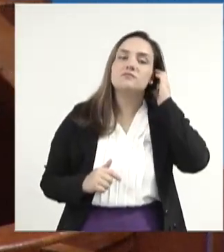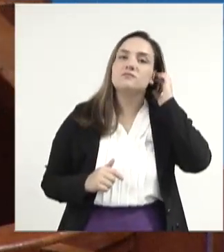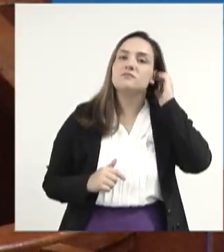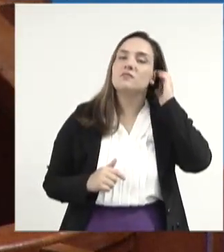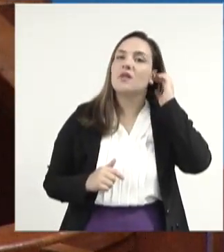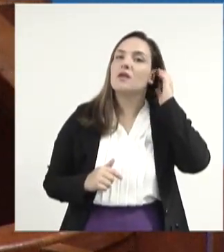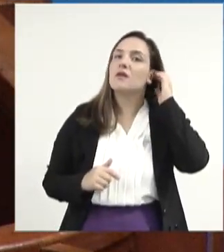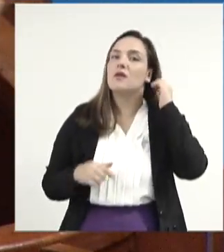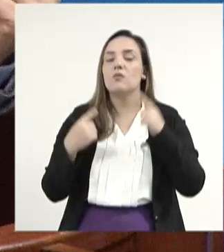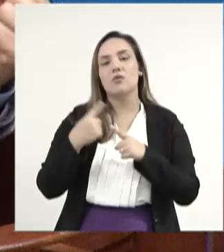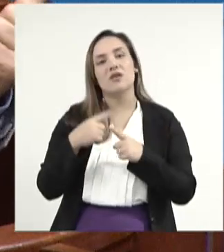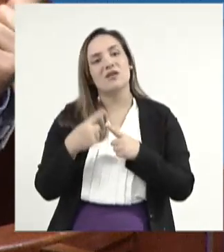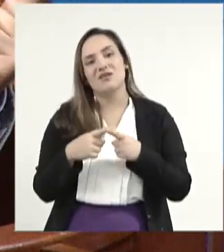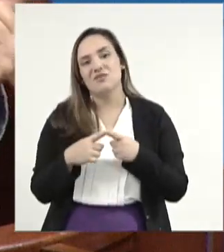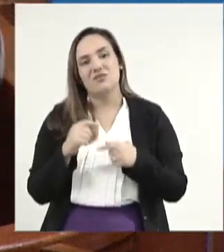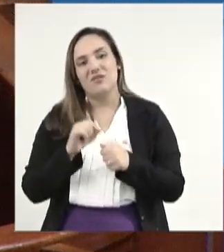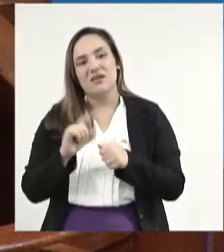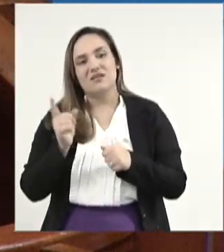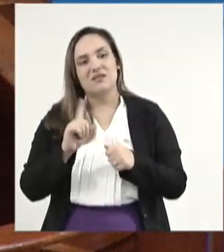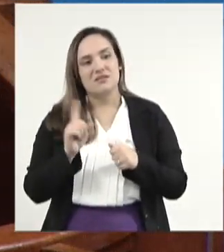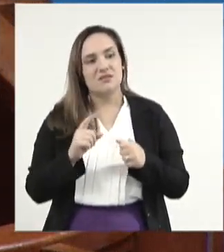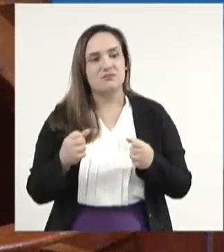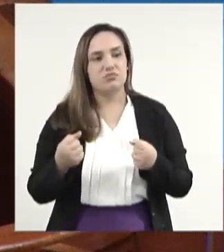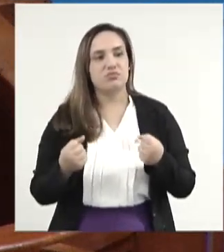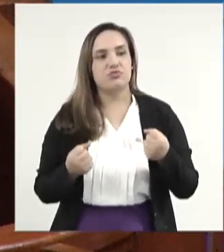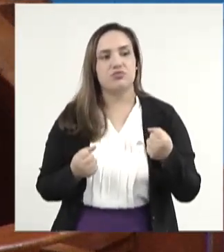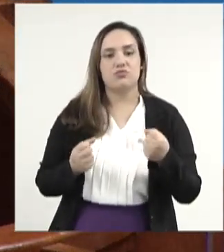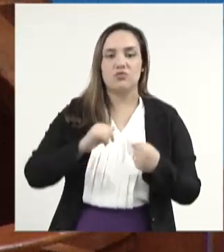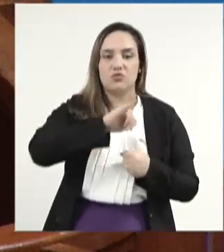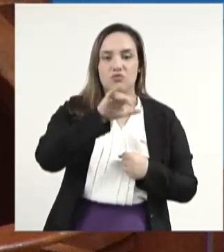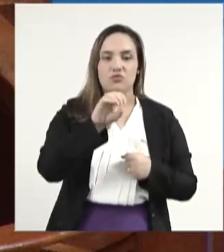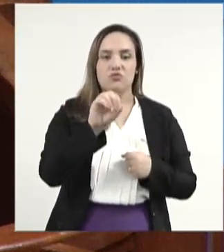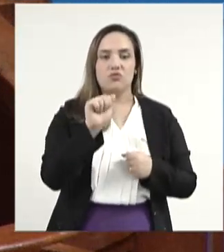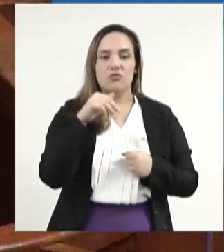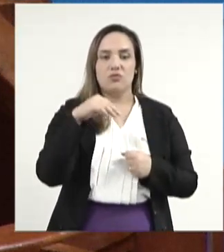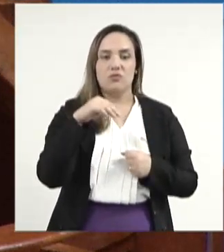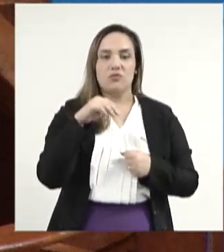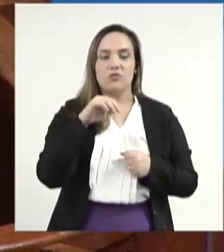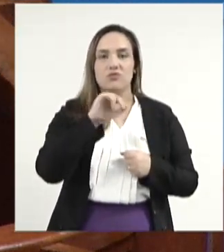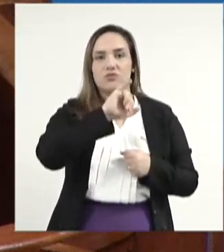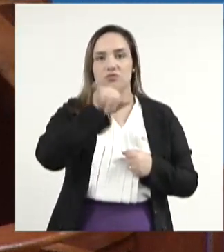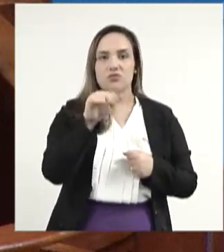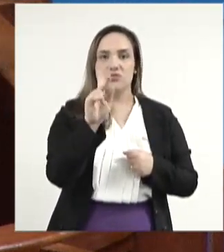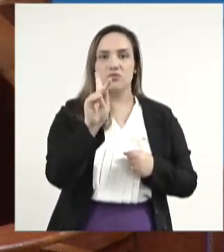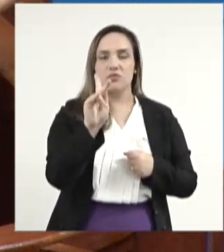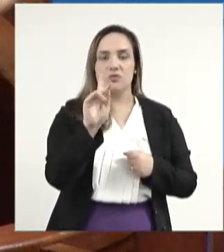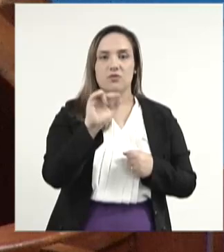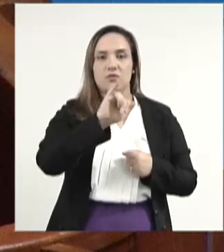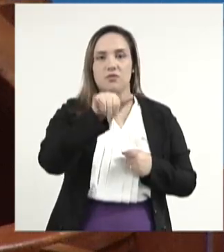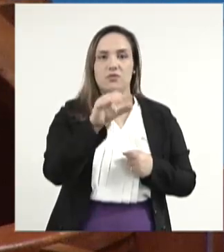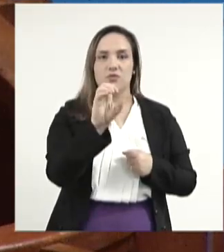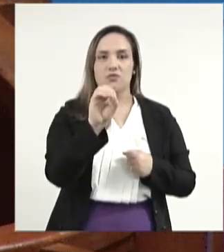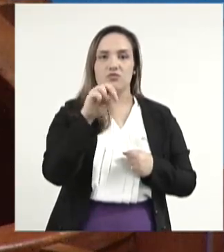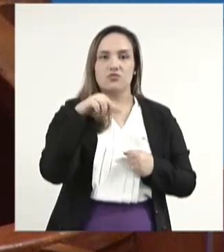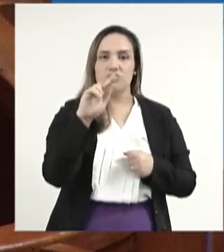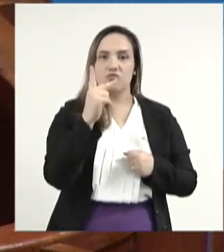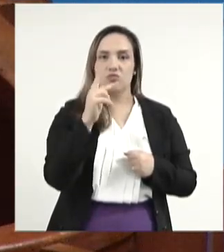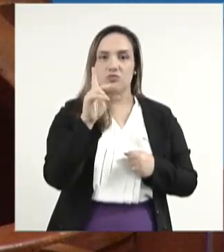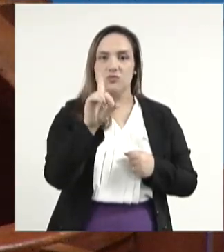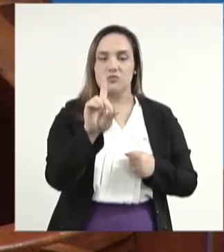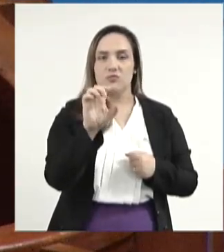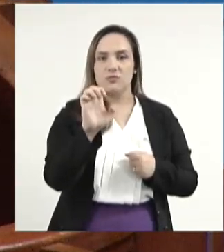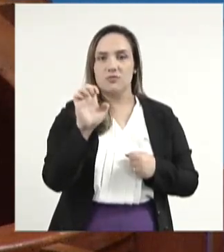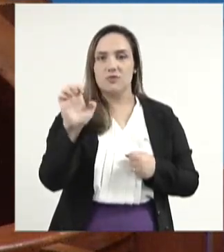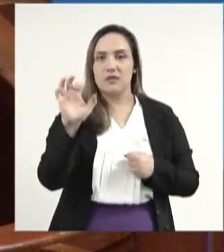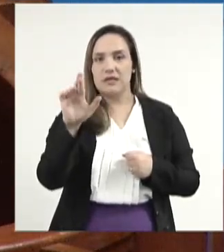fabricação de equipamentos no Brasil. A John Deere, que é a maior fabricante de equipamentos agrícolas do mundo, de 30 pedidos no ano passado, tem